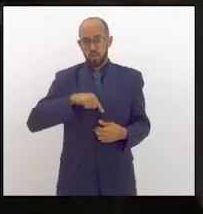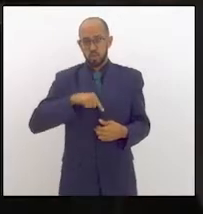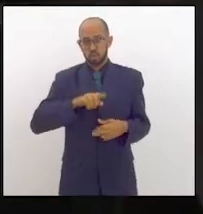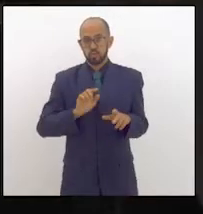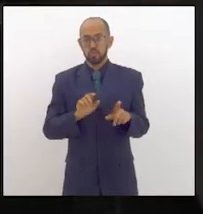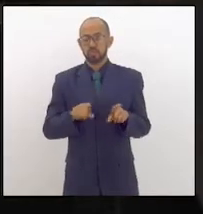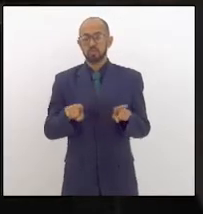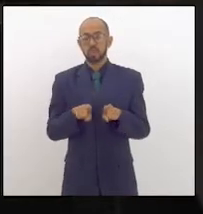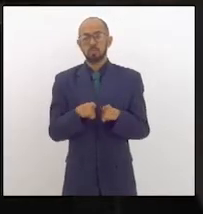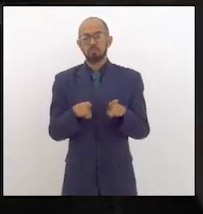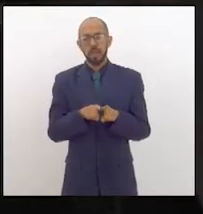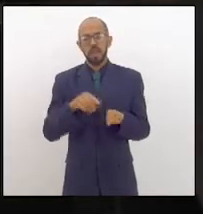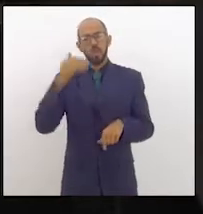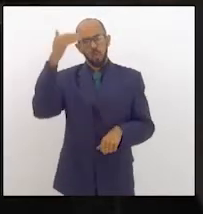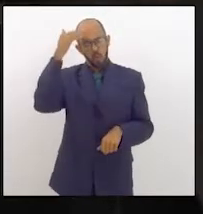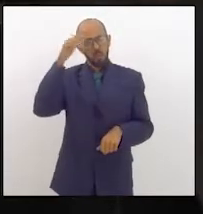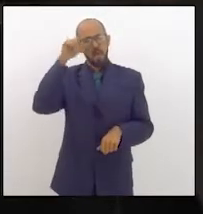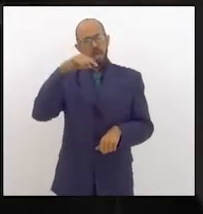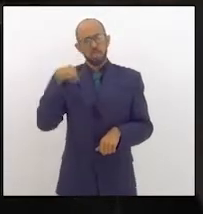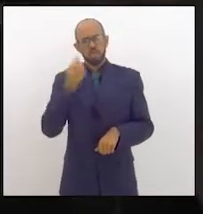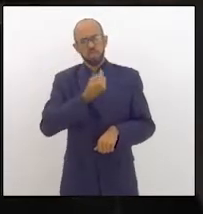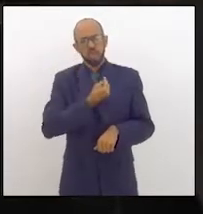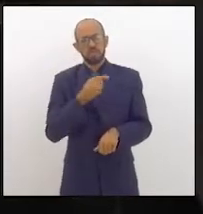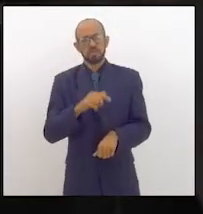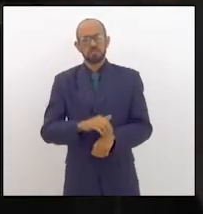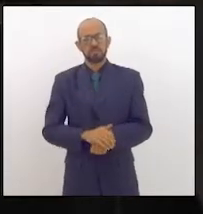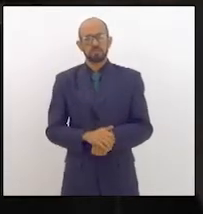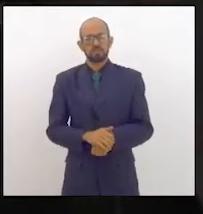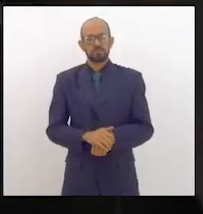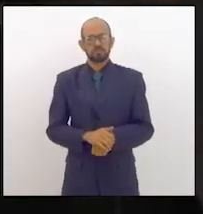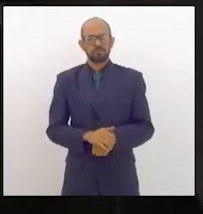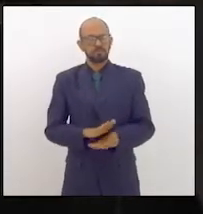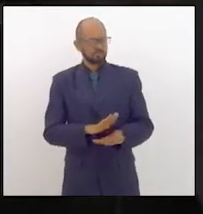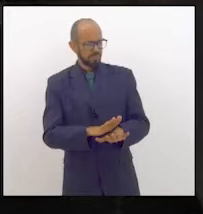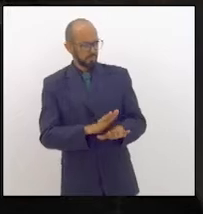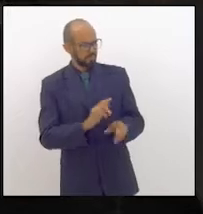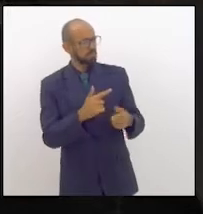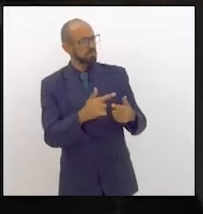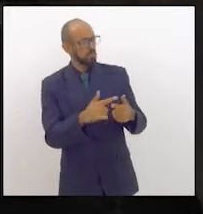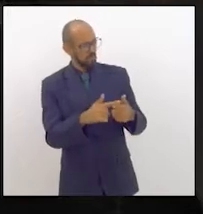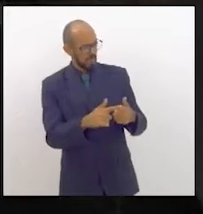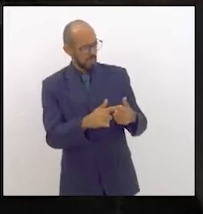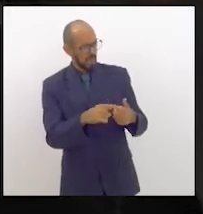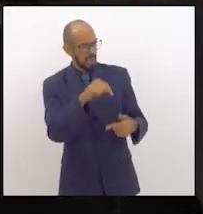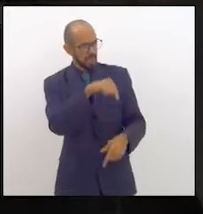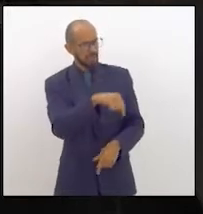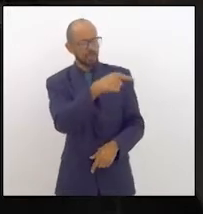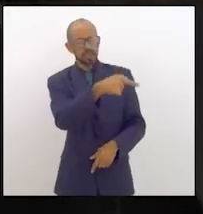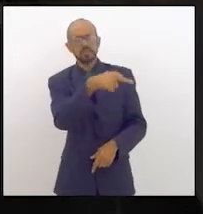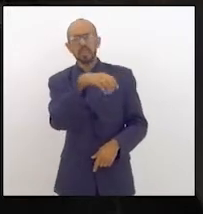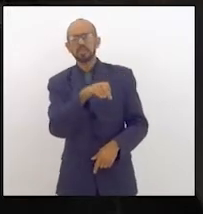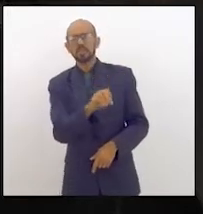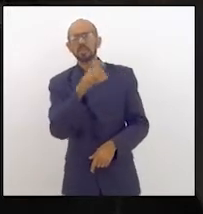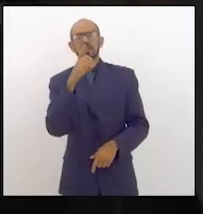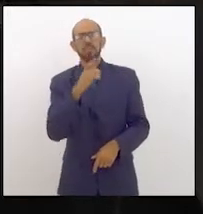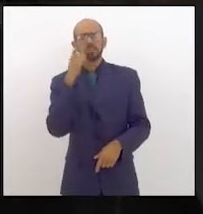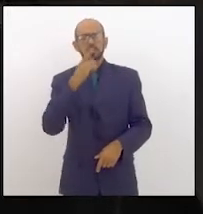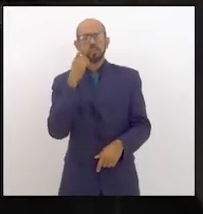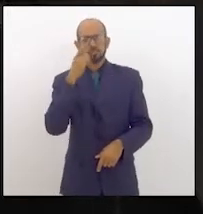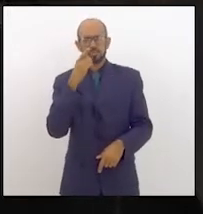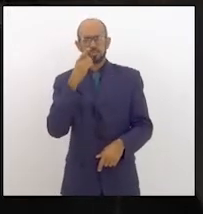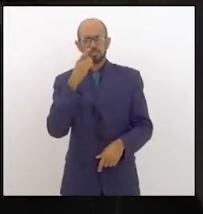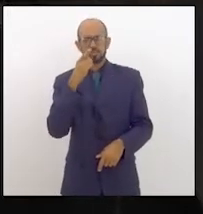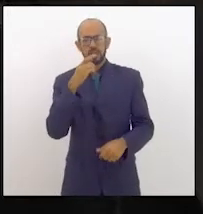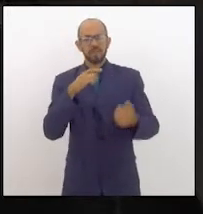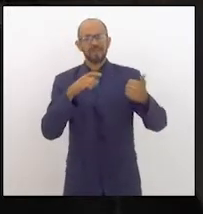e também que a culpa é nossa nossa porque essa casa são 70 parlamentares e somos